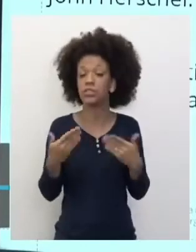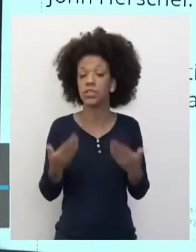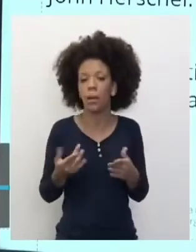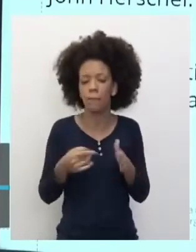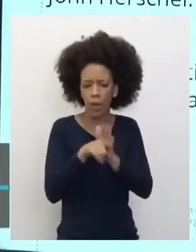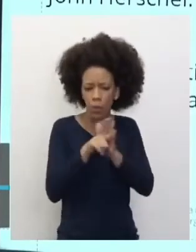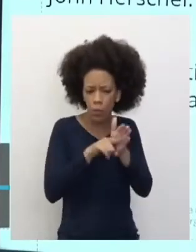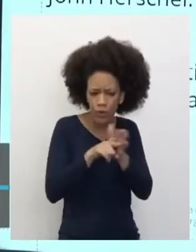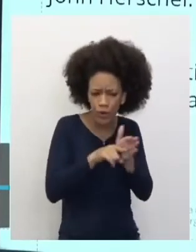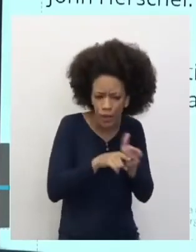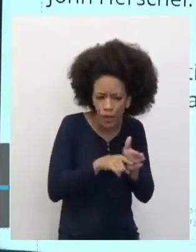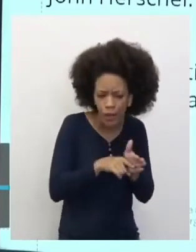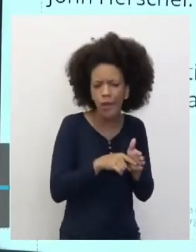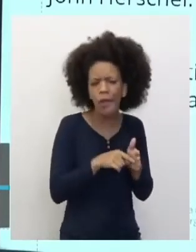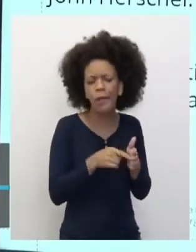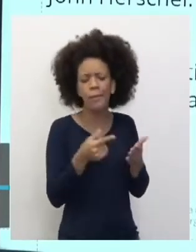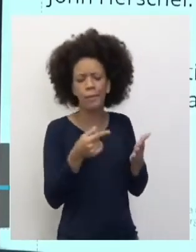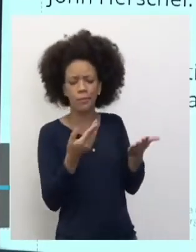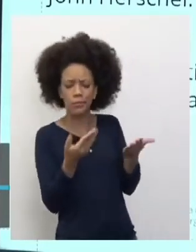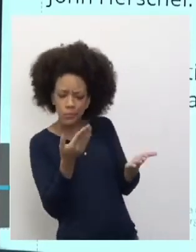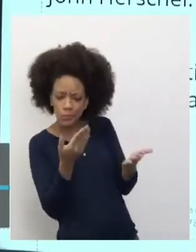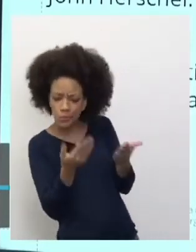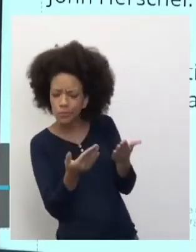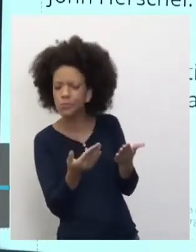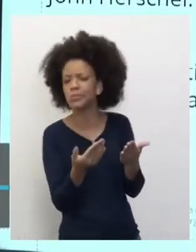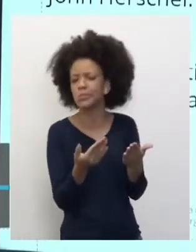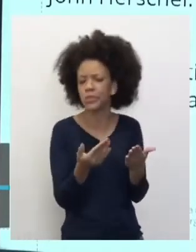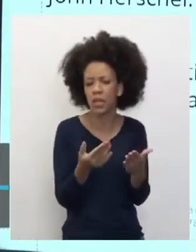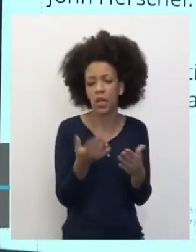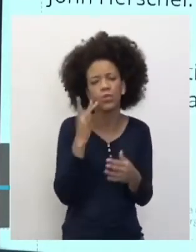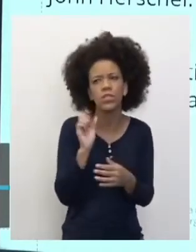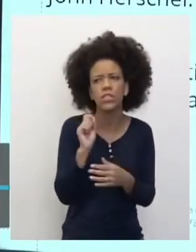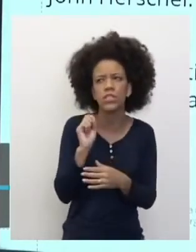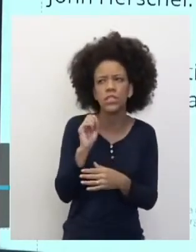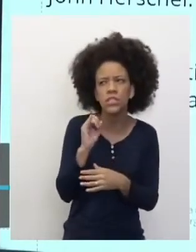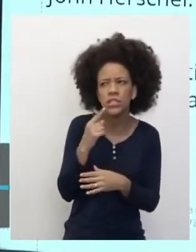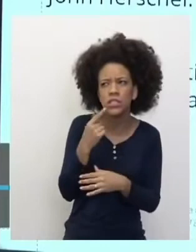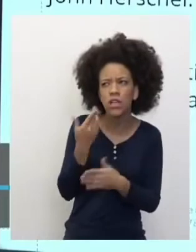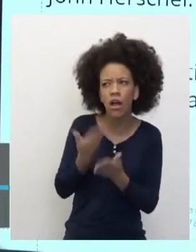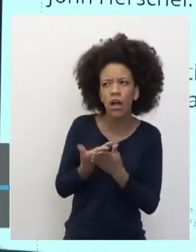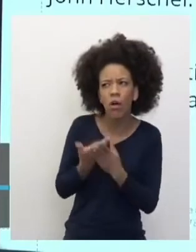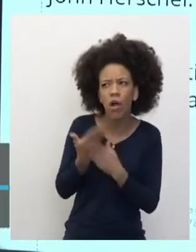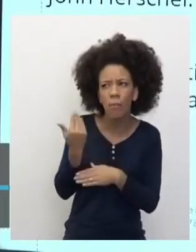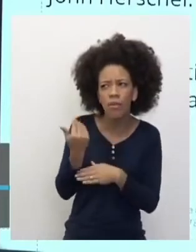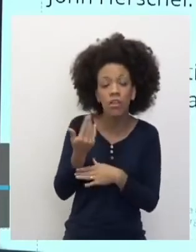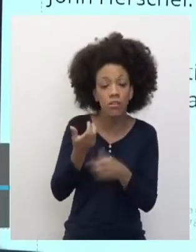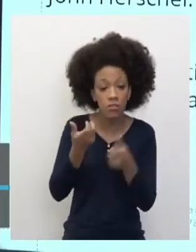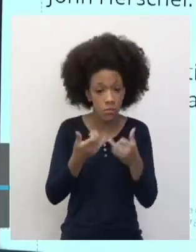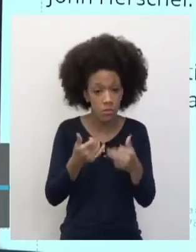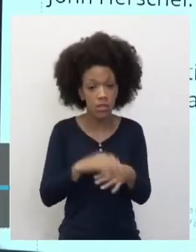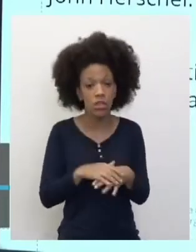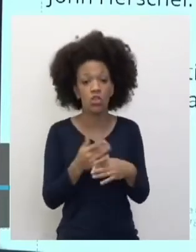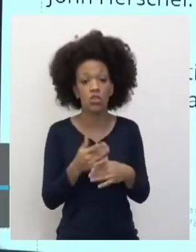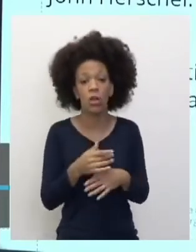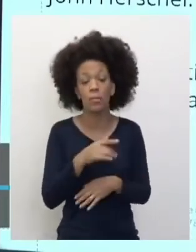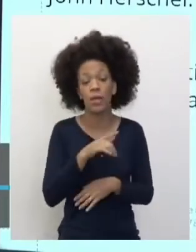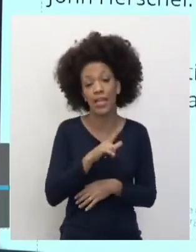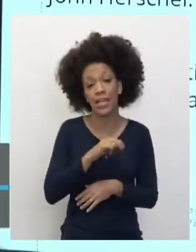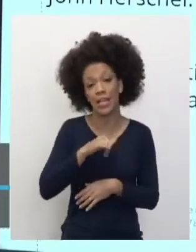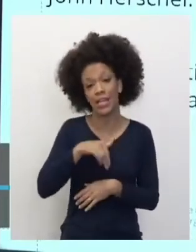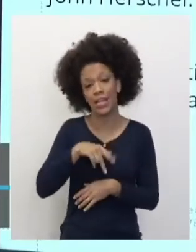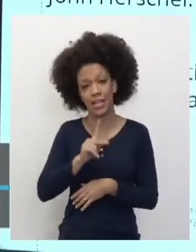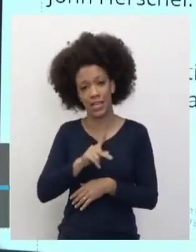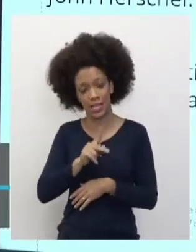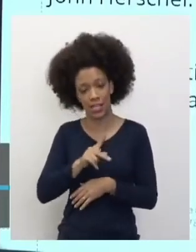checar as informações, pesquisar. Eu não sei se foi na aula passada, comentei com vocês dos hiperlinks, né?